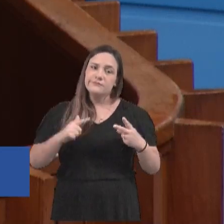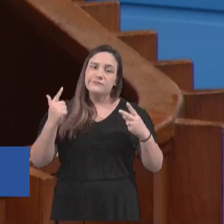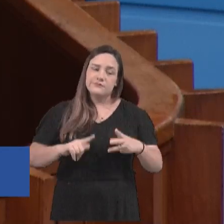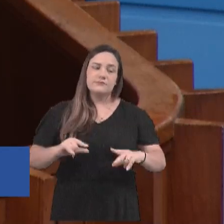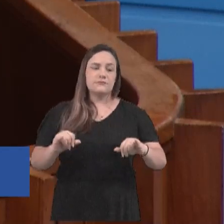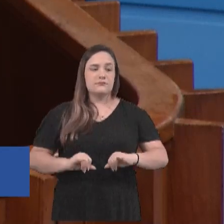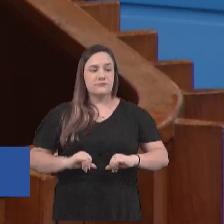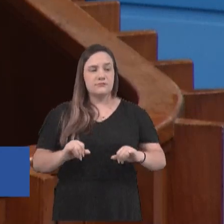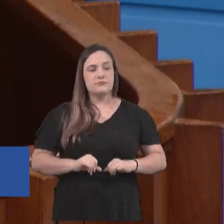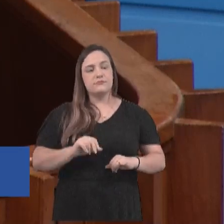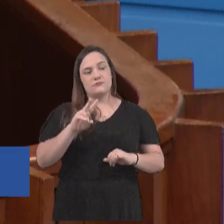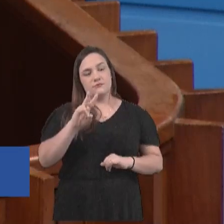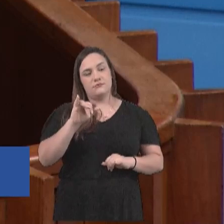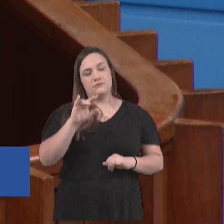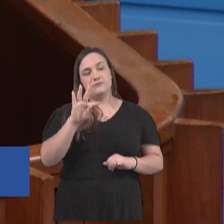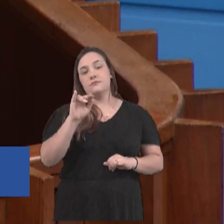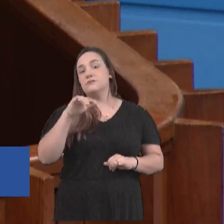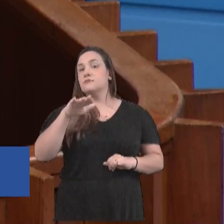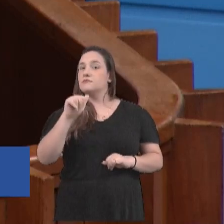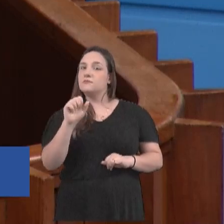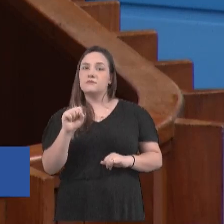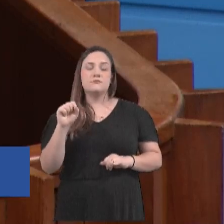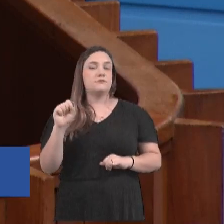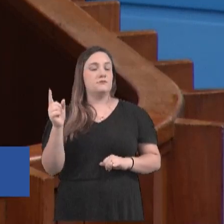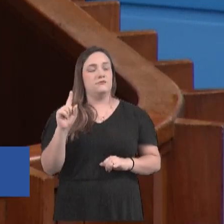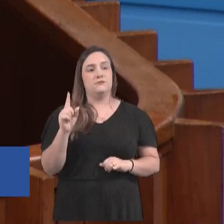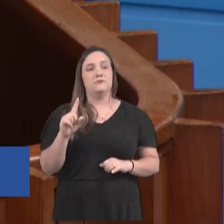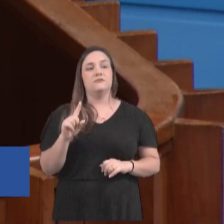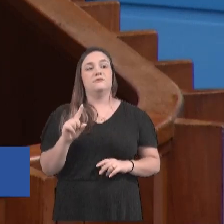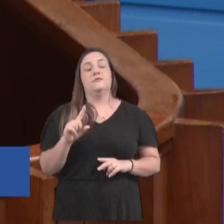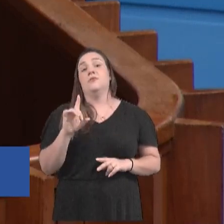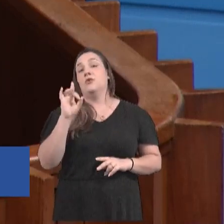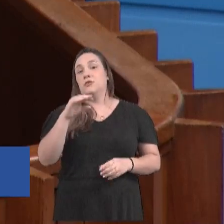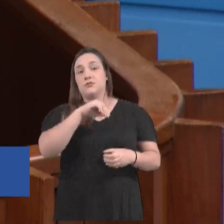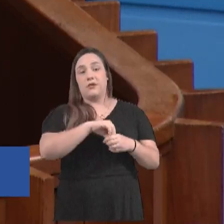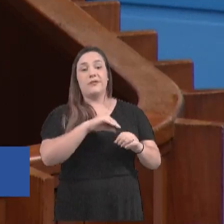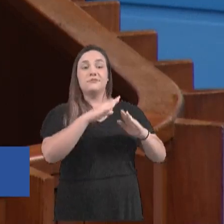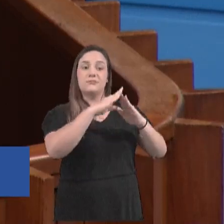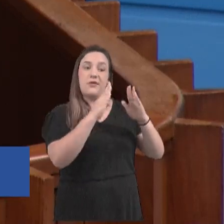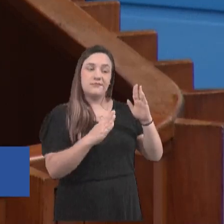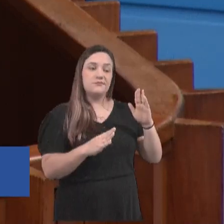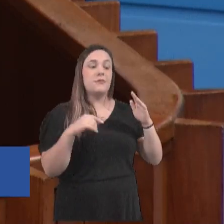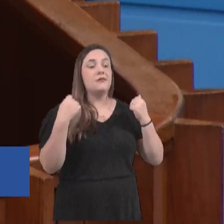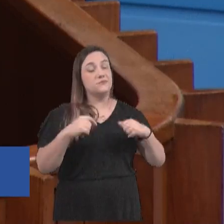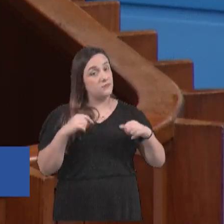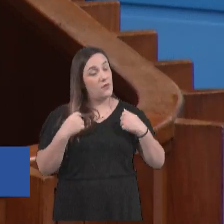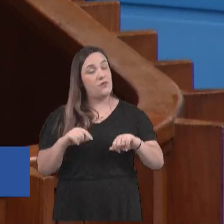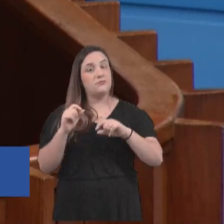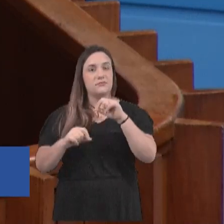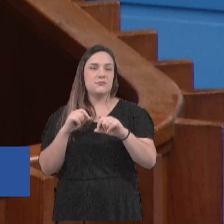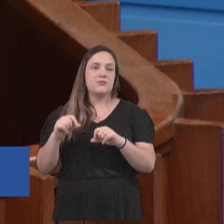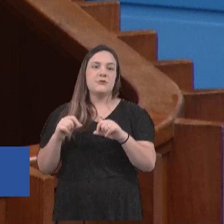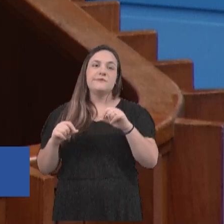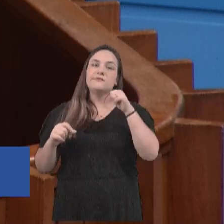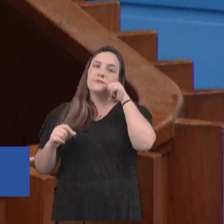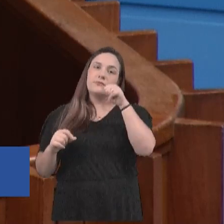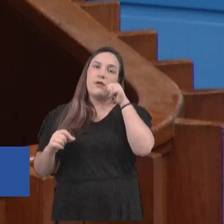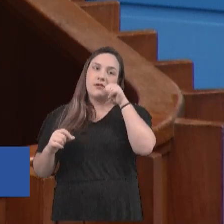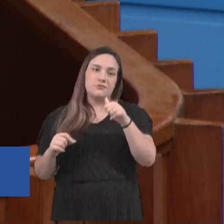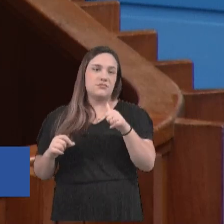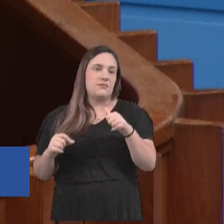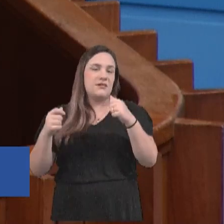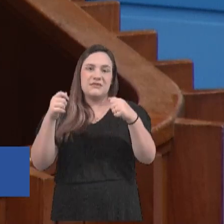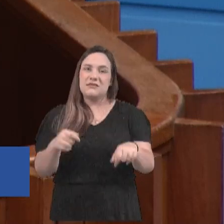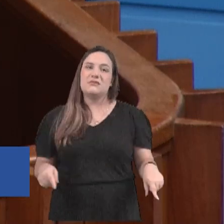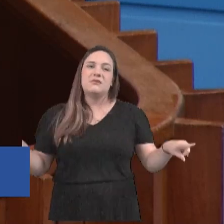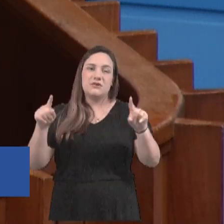queremos só garantir a atenção lá na Casa da Mulher Brasileira. Nós precisamos garantir que essas mulheres nem cheguem à Casa